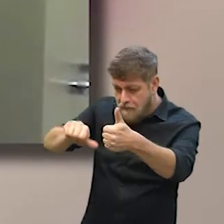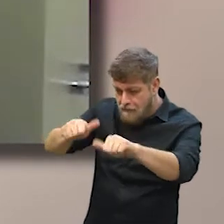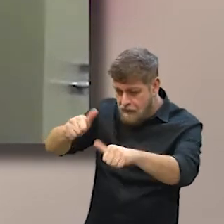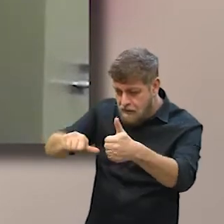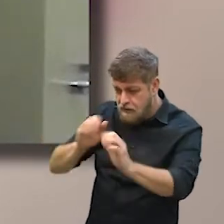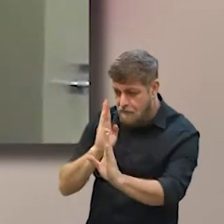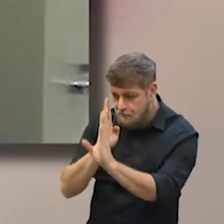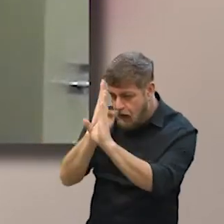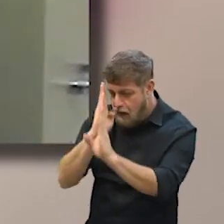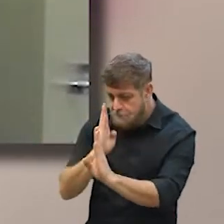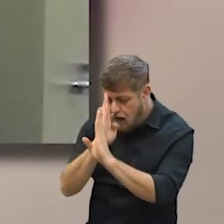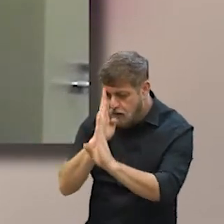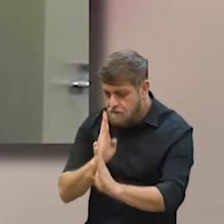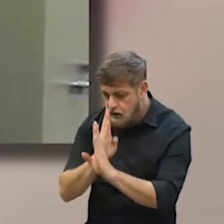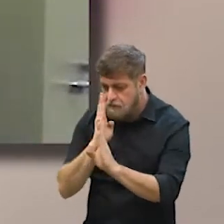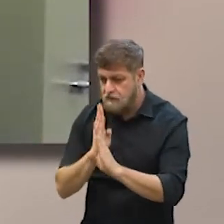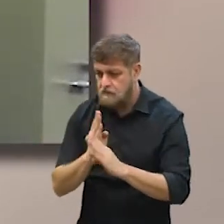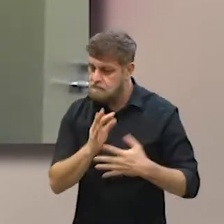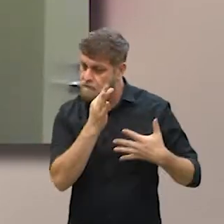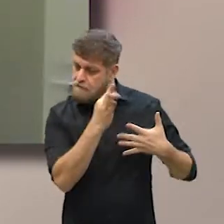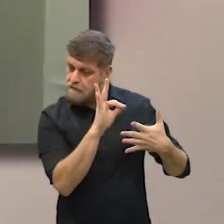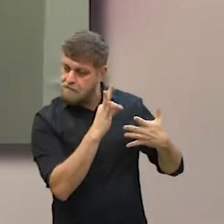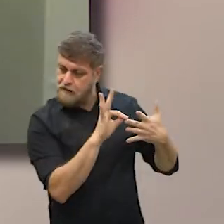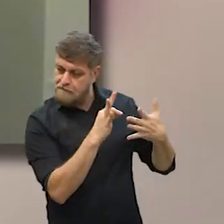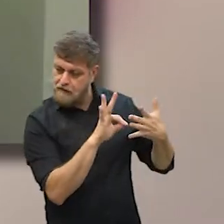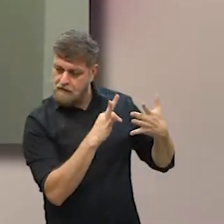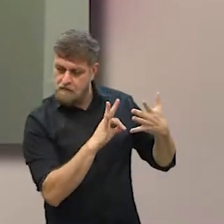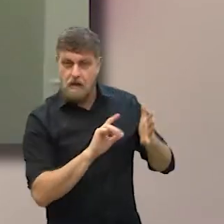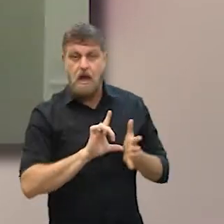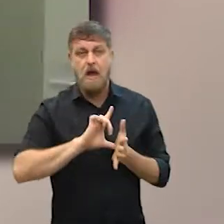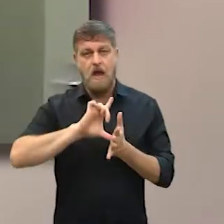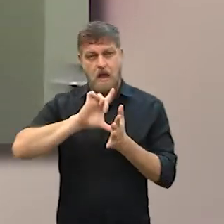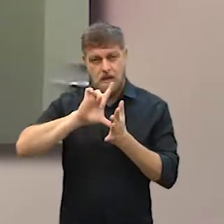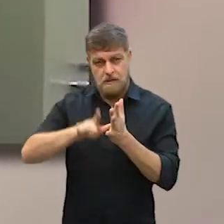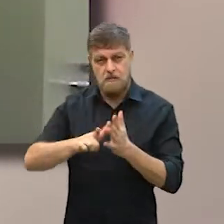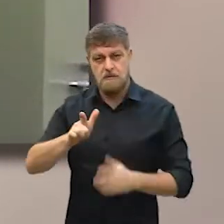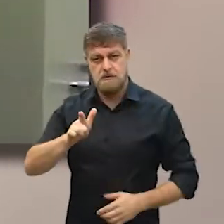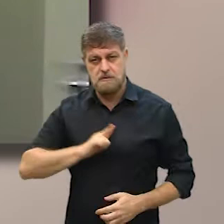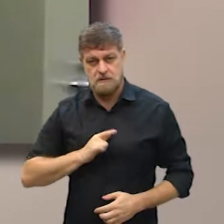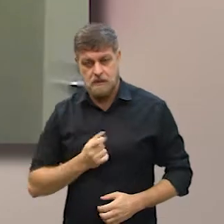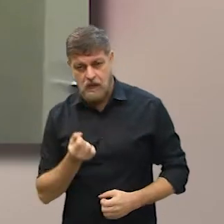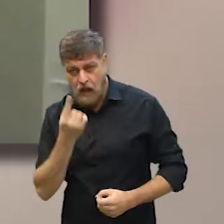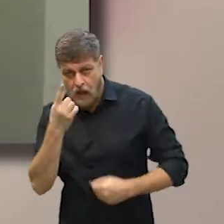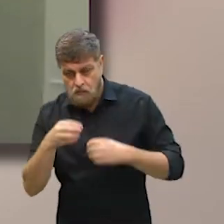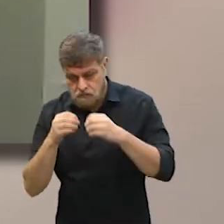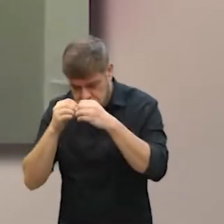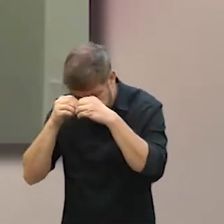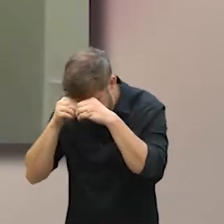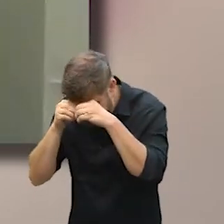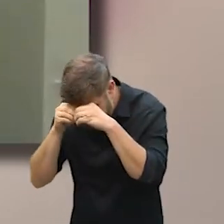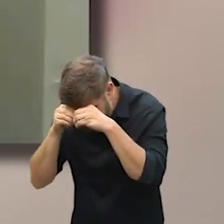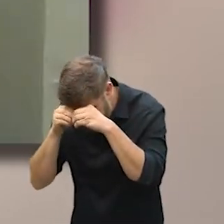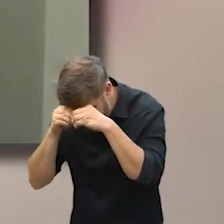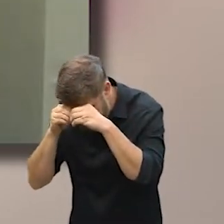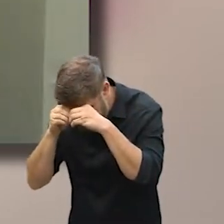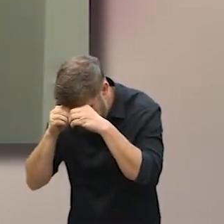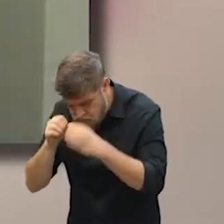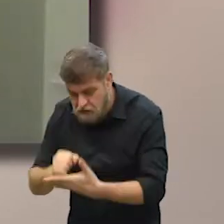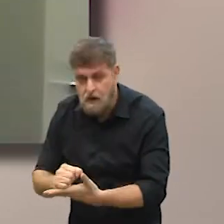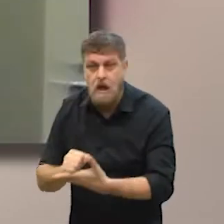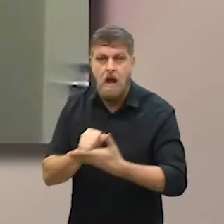para buscar a todos esses potenciais acometimento depois existem alguns exames de